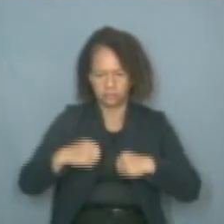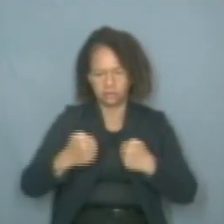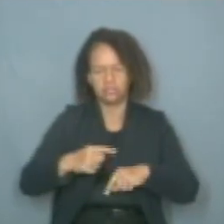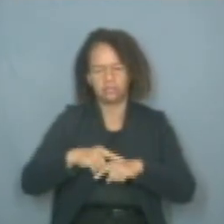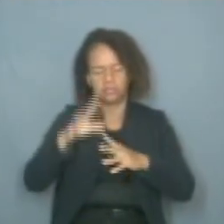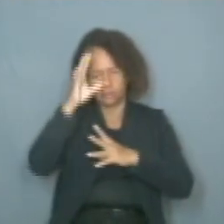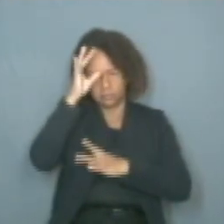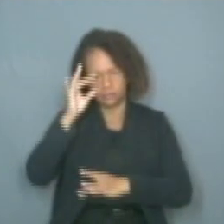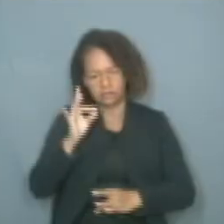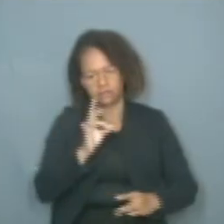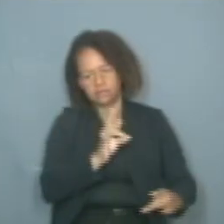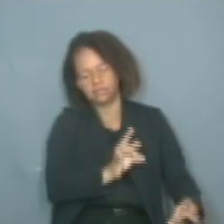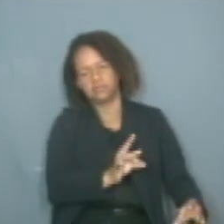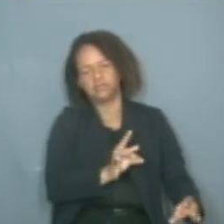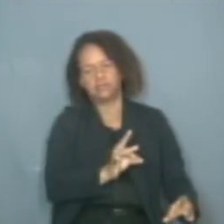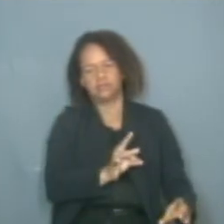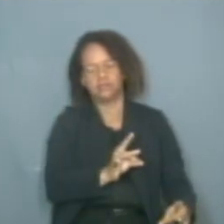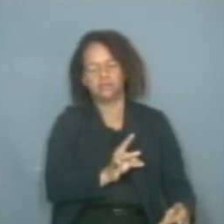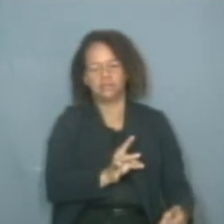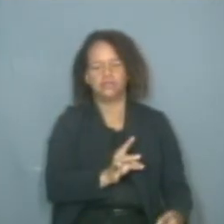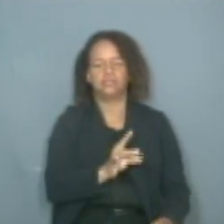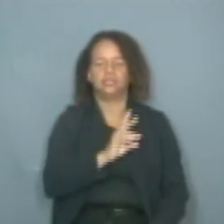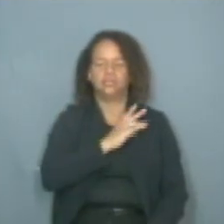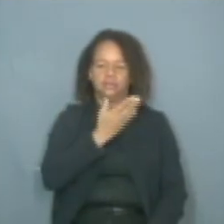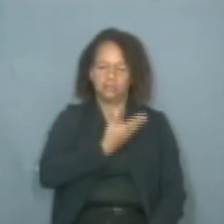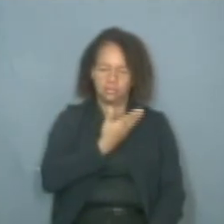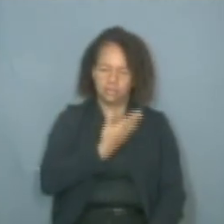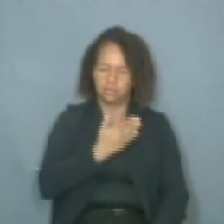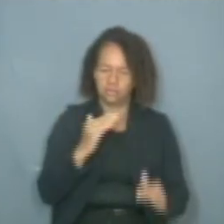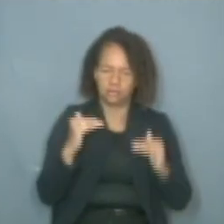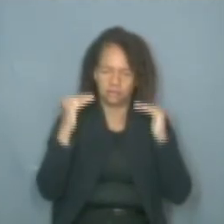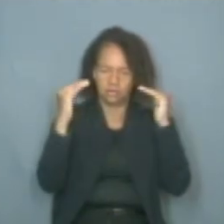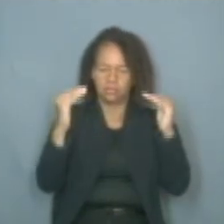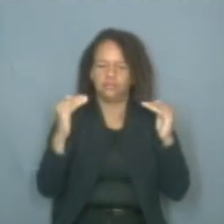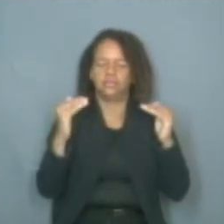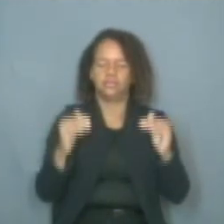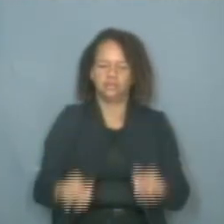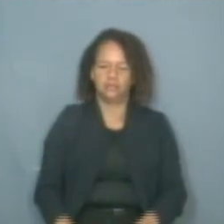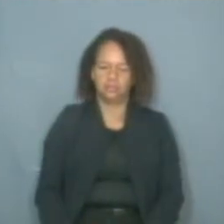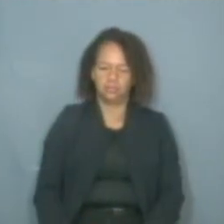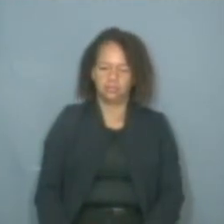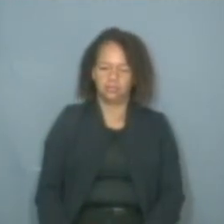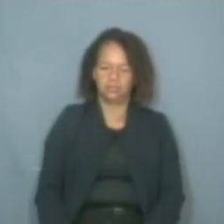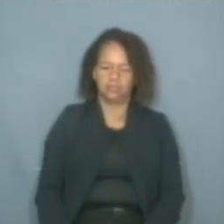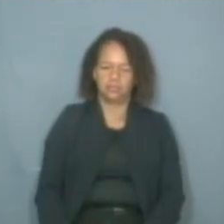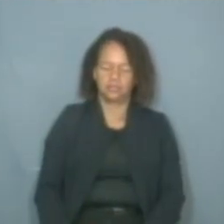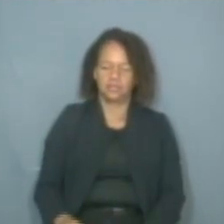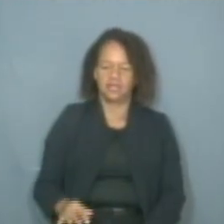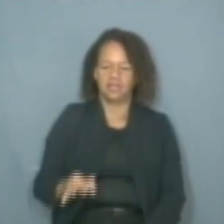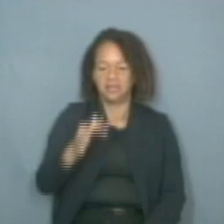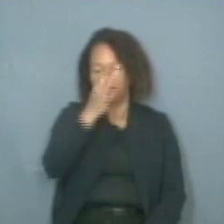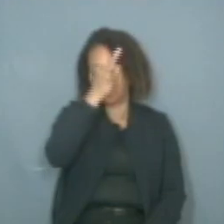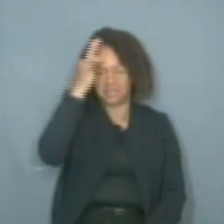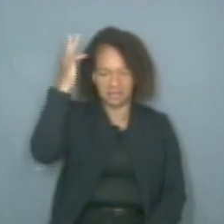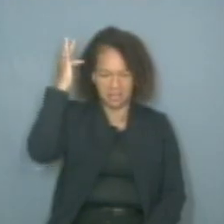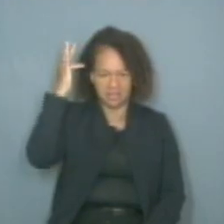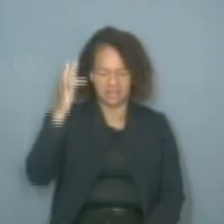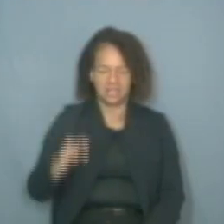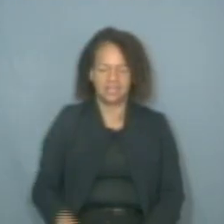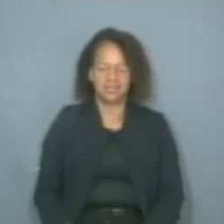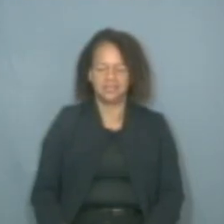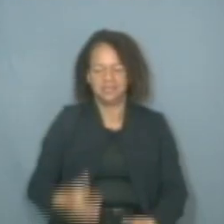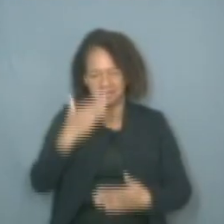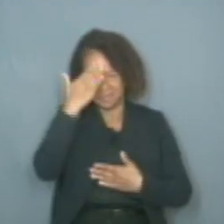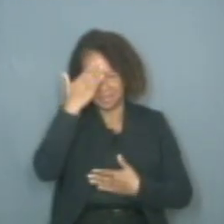Mas eu escuto com atenção o nobre colega, o excelentíssimo vereador Fabiano Ferraz. Tem a palavra, vereador.